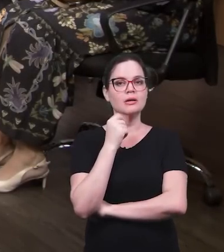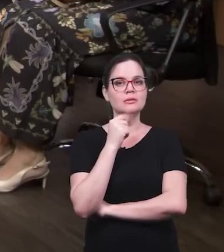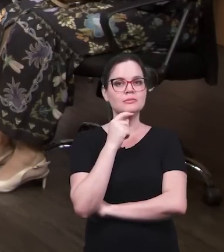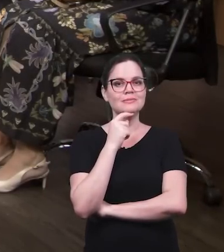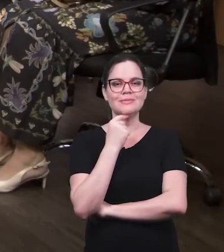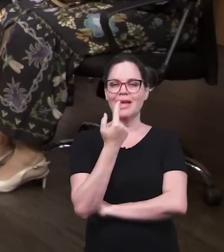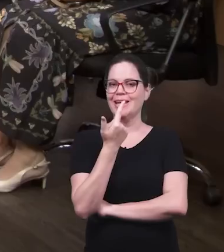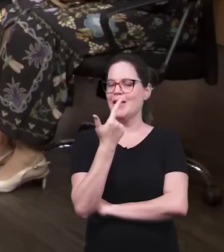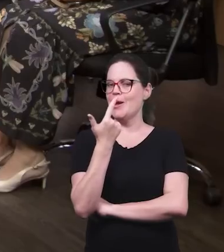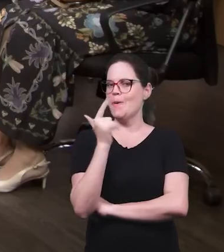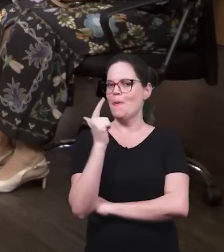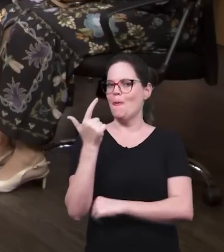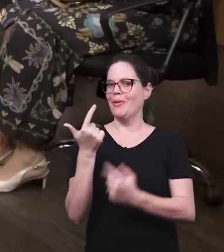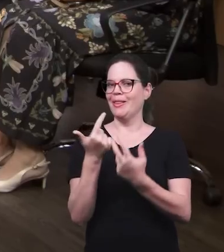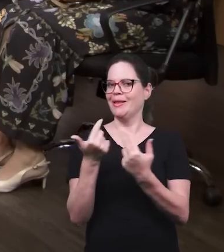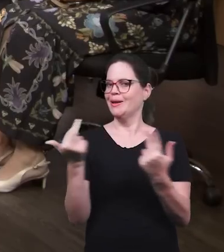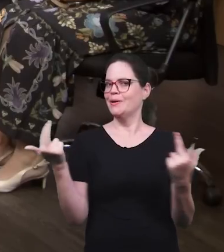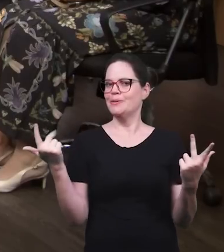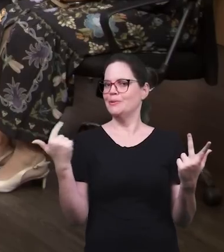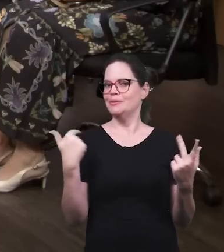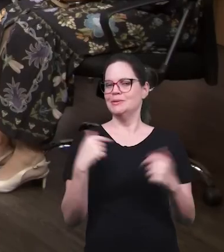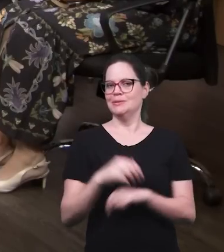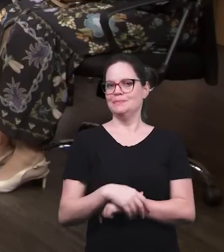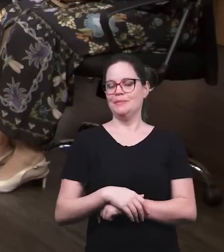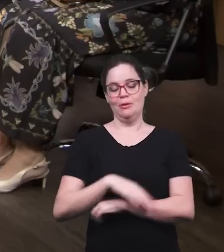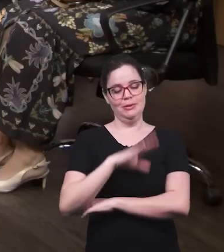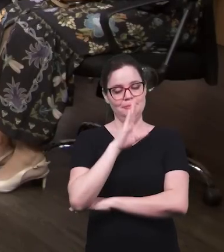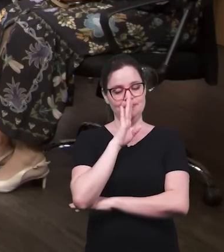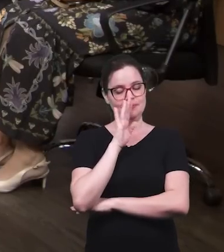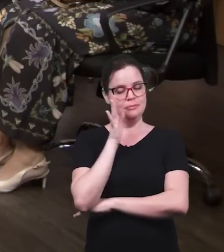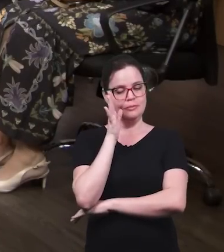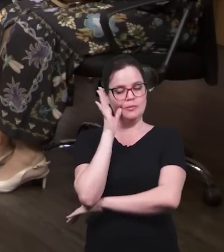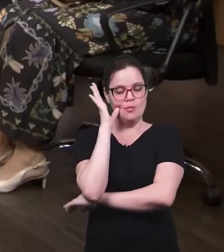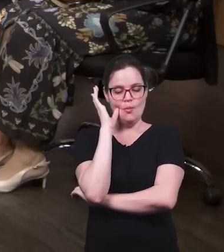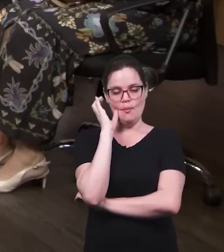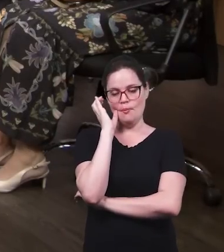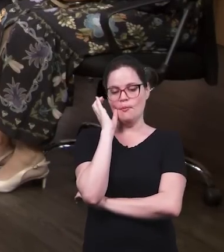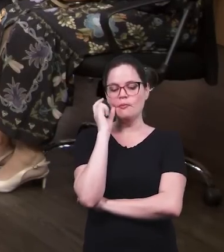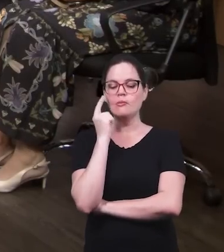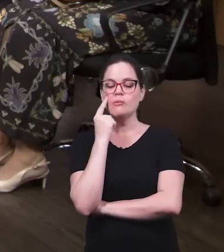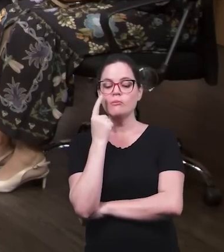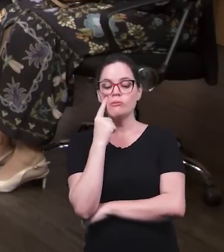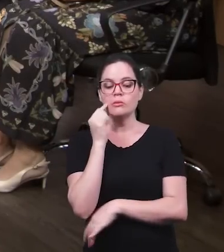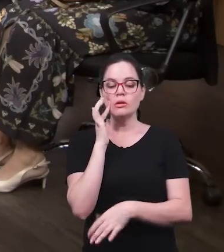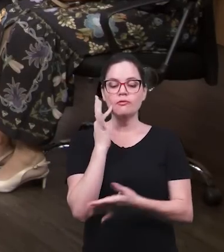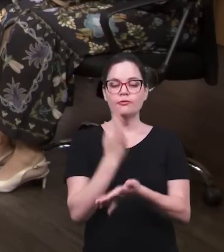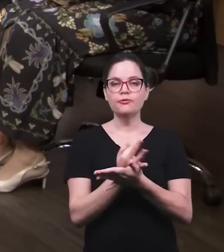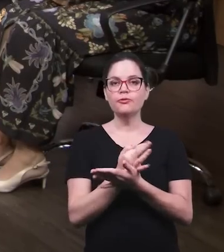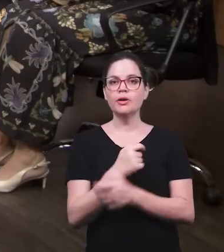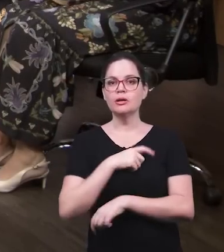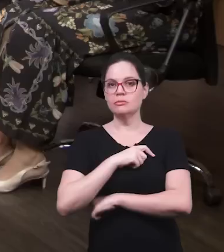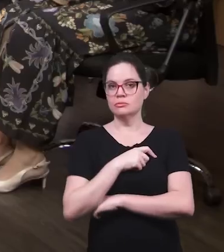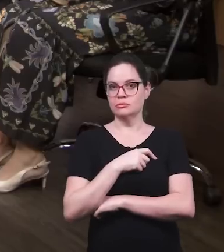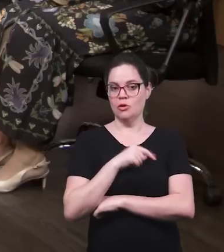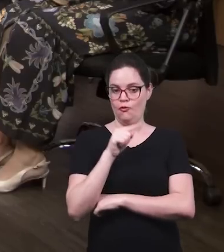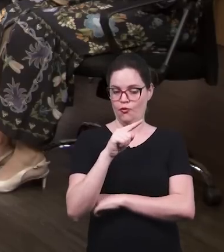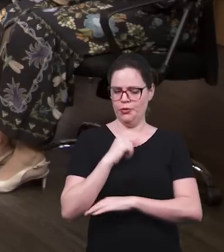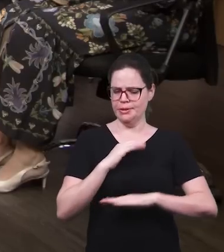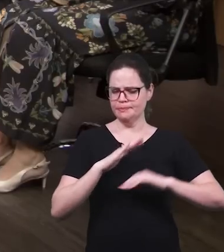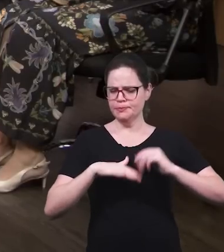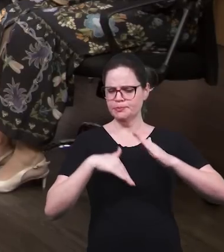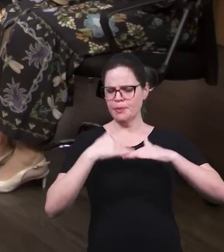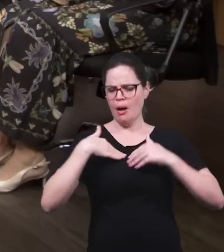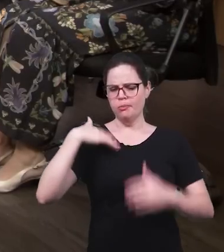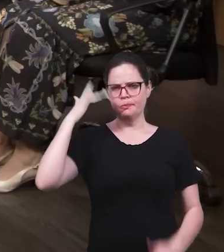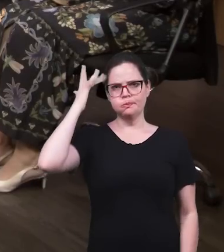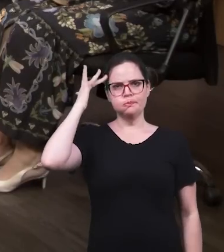Aí é um outro motivo. Então, por algum momento, o Senhor quer provar a sua fé, quer até o mesmo amadurecimento de um